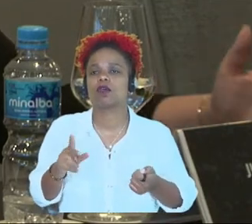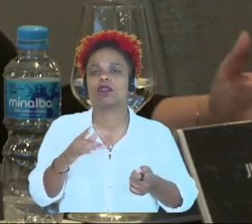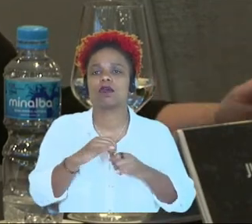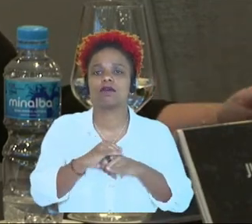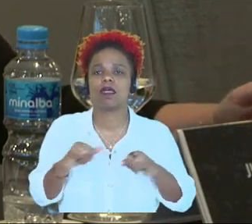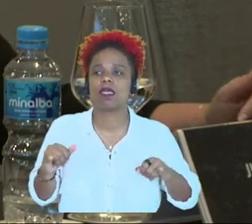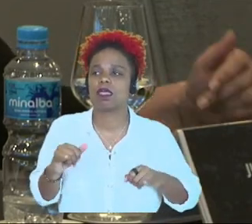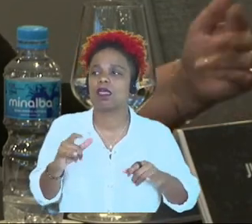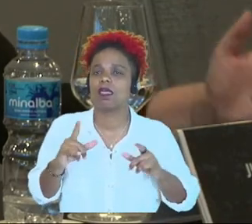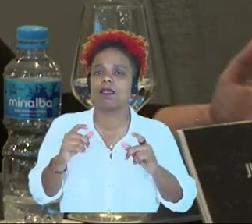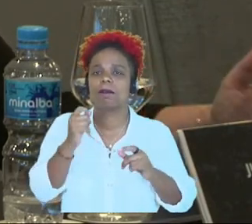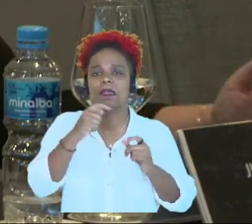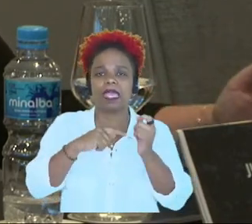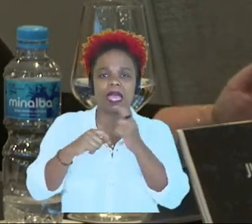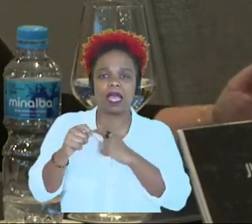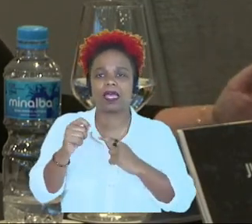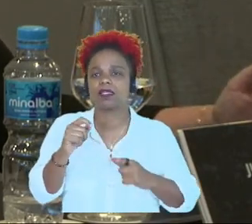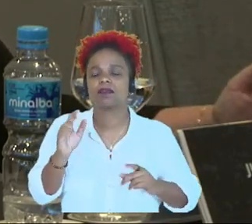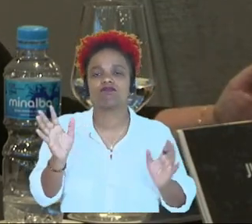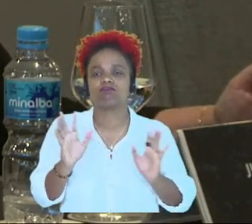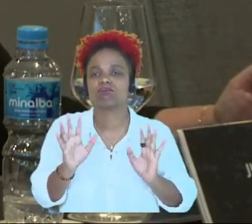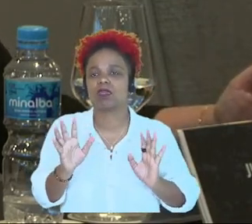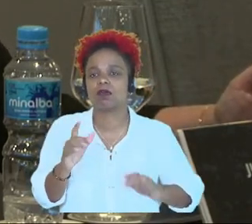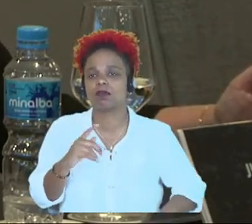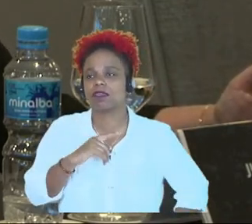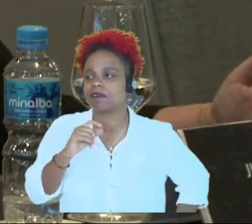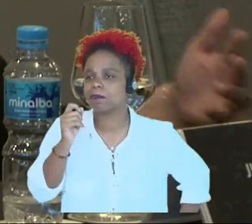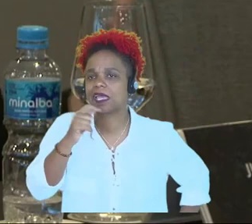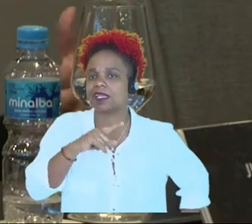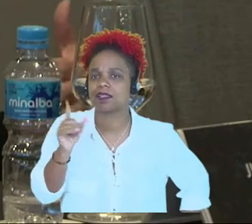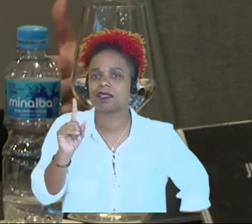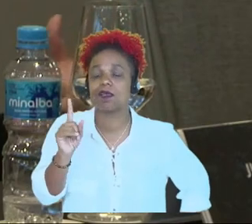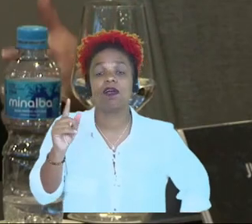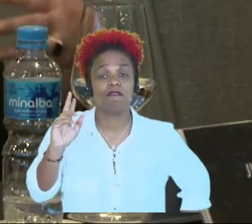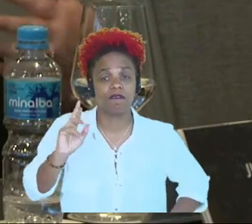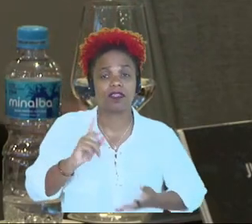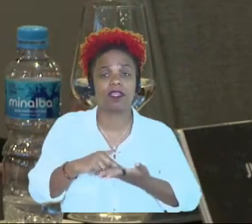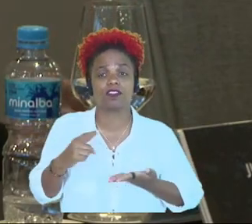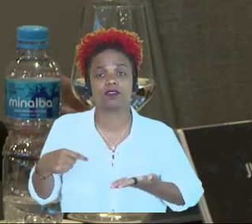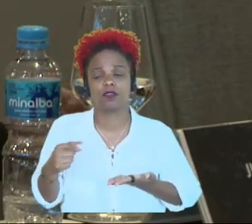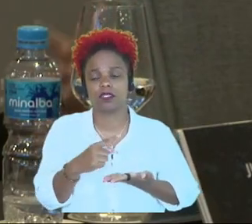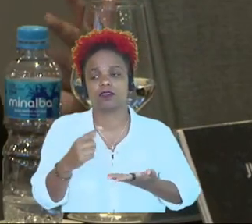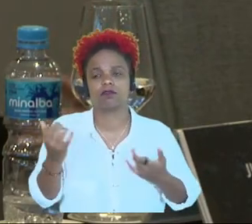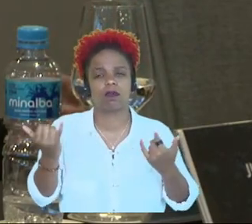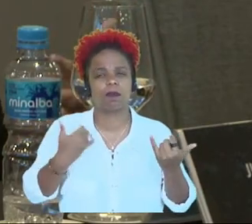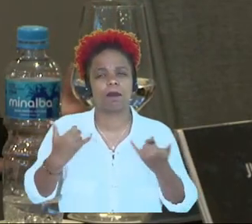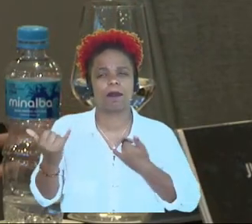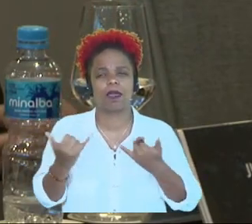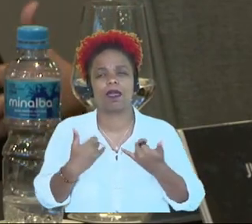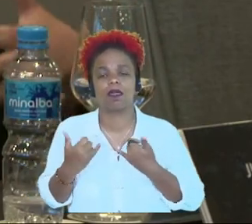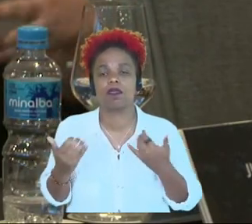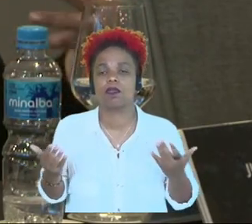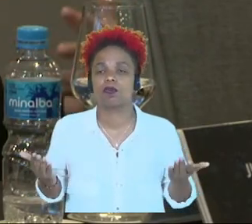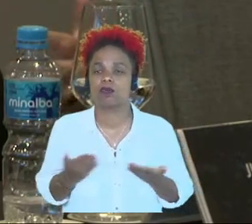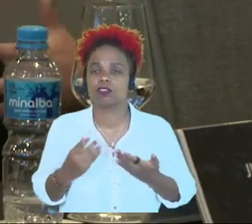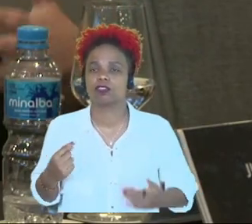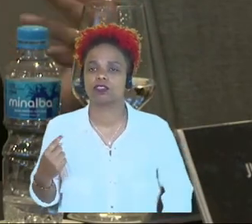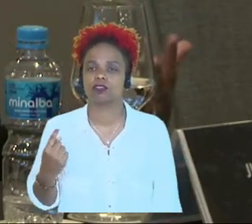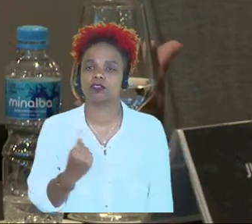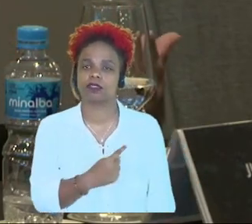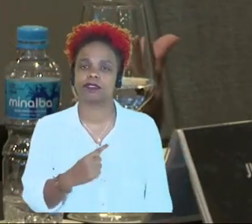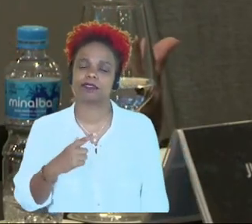divulgando meme, ficar falando sobre algumas coisas que são mais engraçadas, mas para que, de fato, a gente tenha informação. Porque, hoje em dia, a gente tem